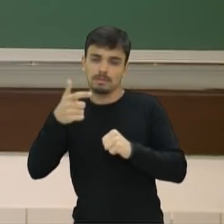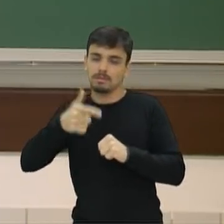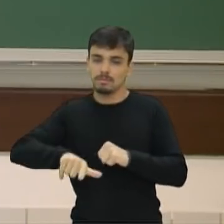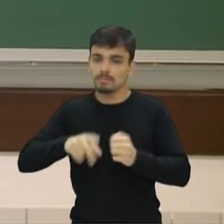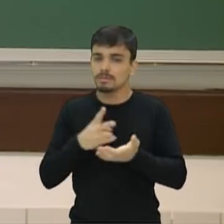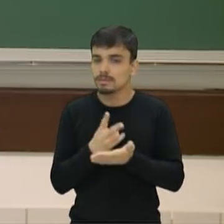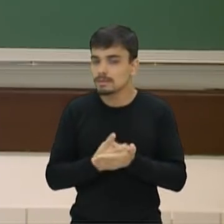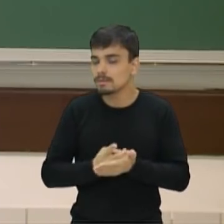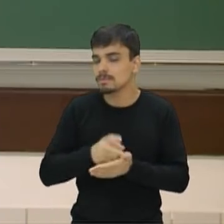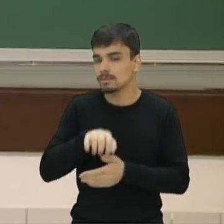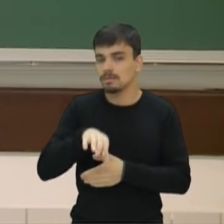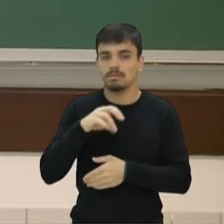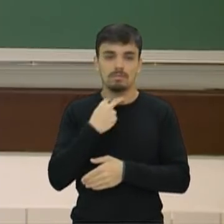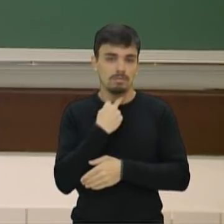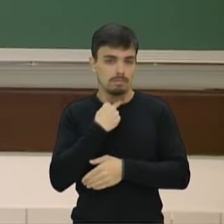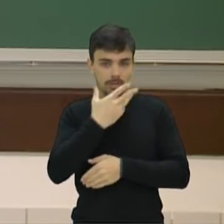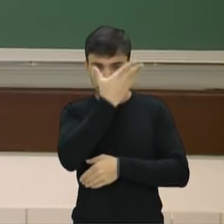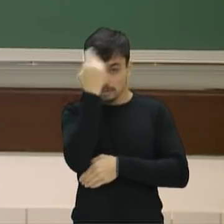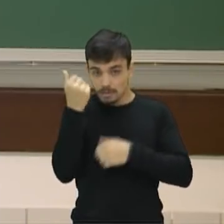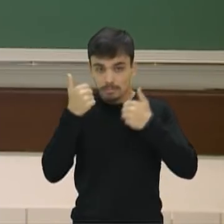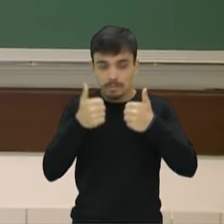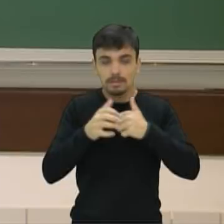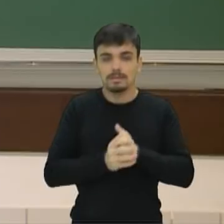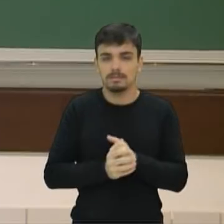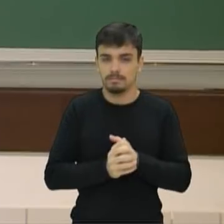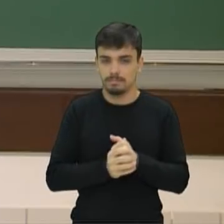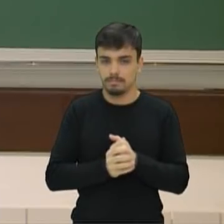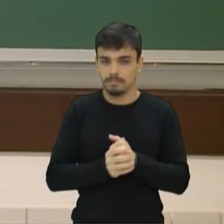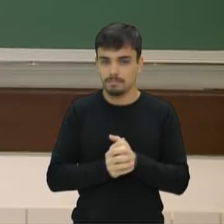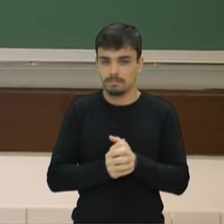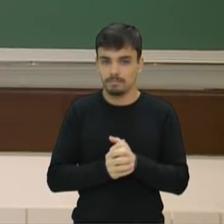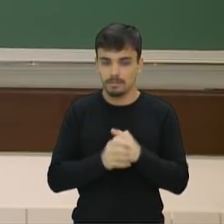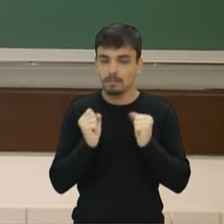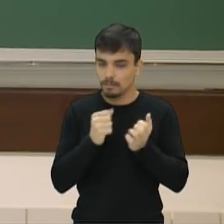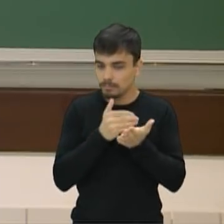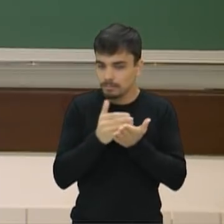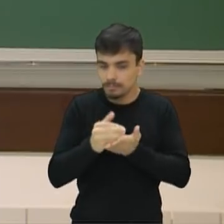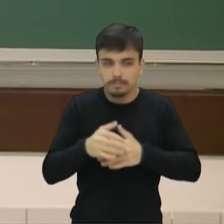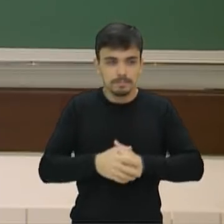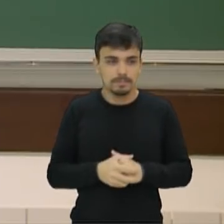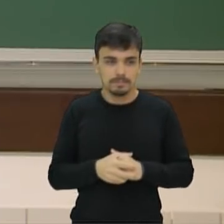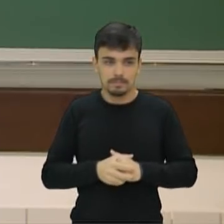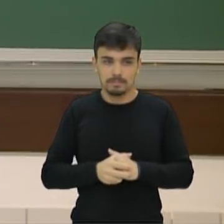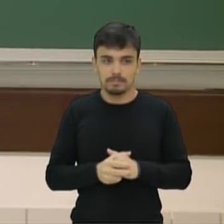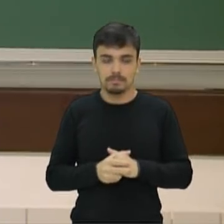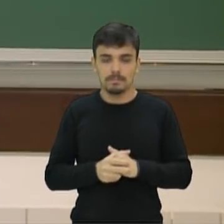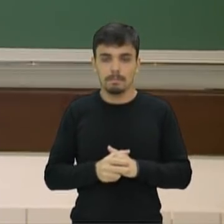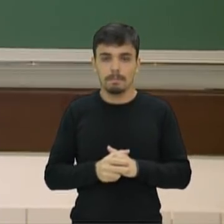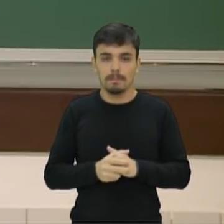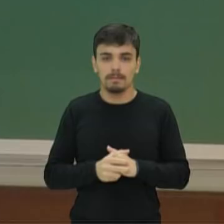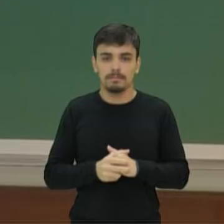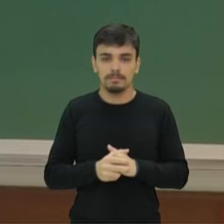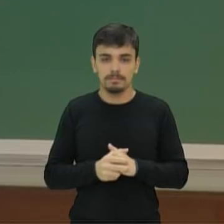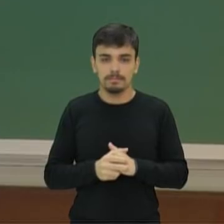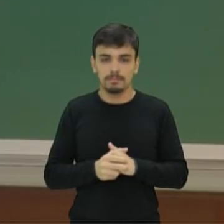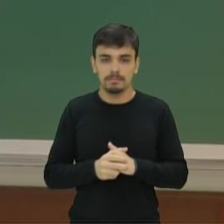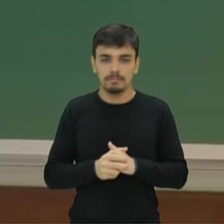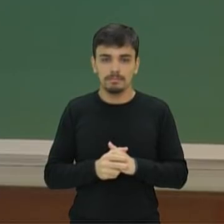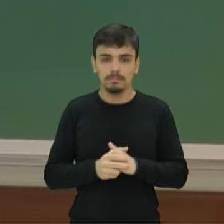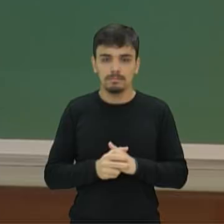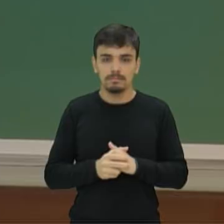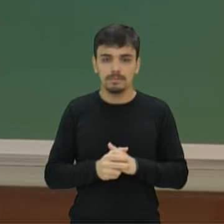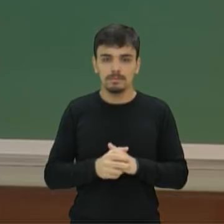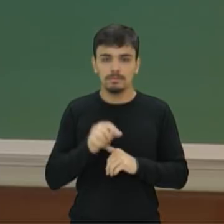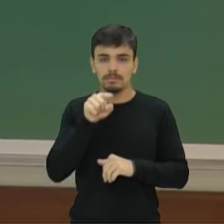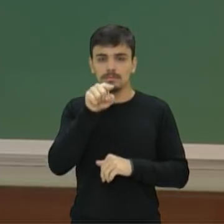to be. A gente não pode esquecer, certo? Então, vamos lá? Are you ready? Let's go. Do you read magazines? Você